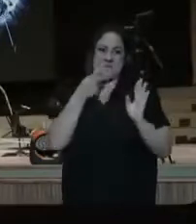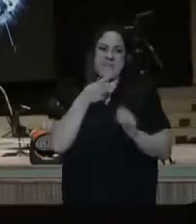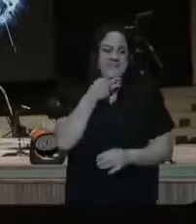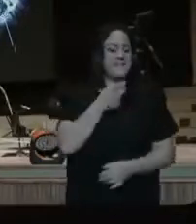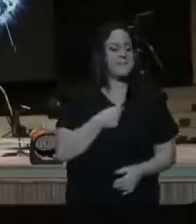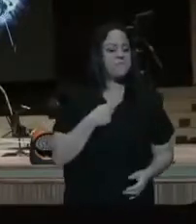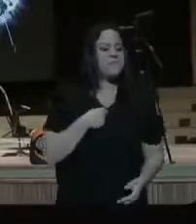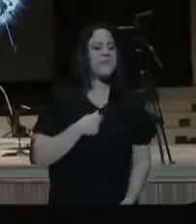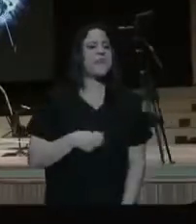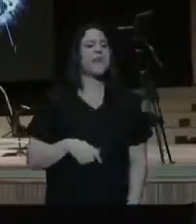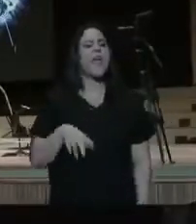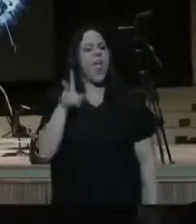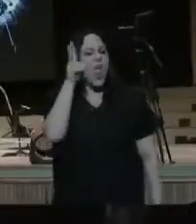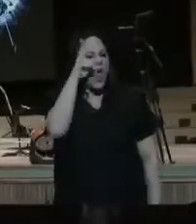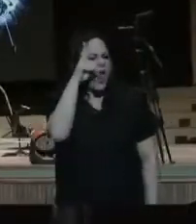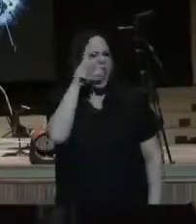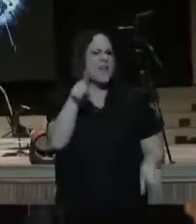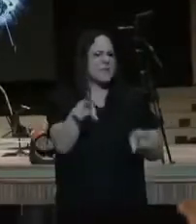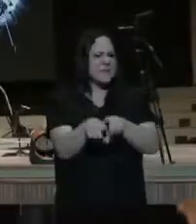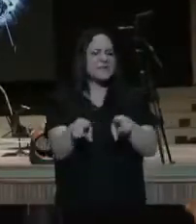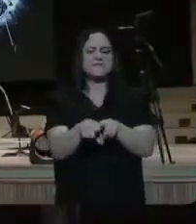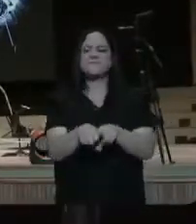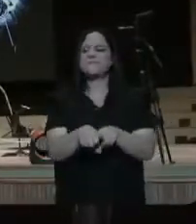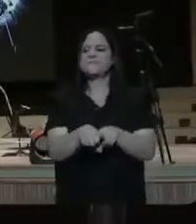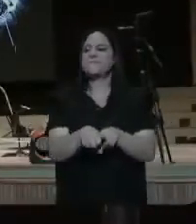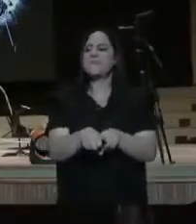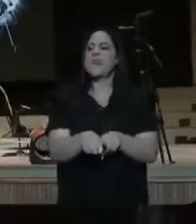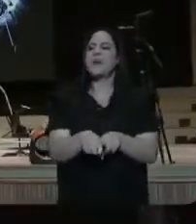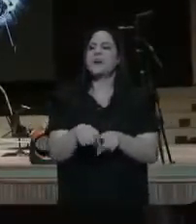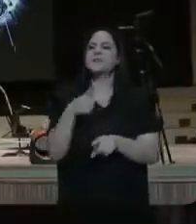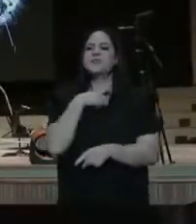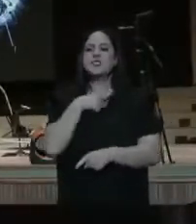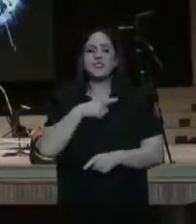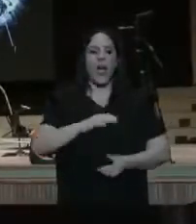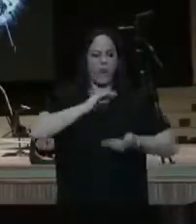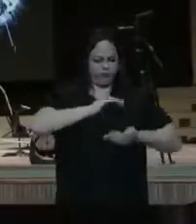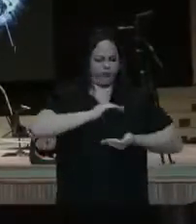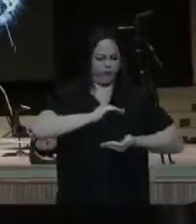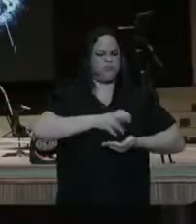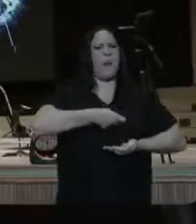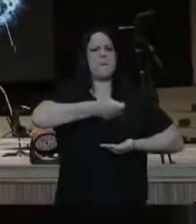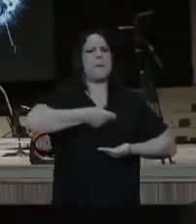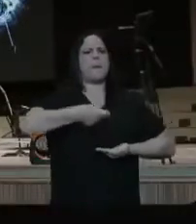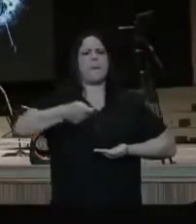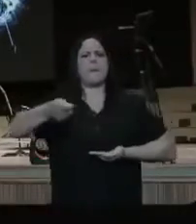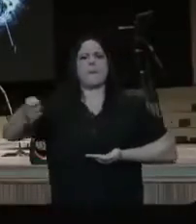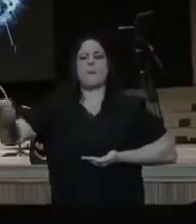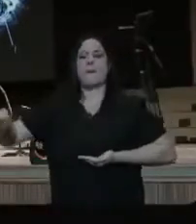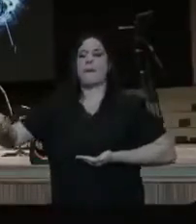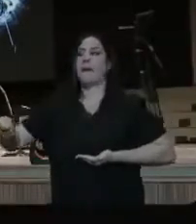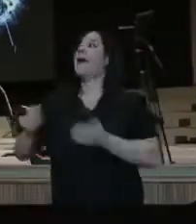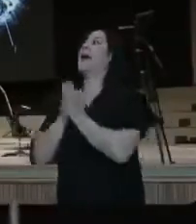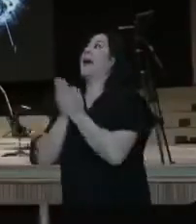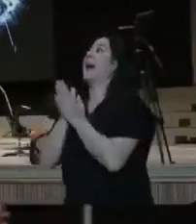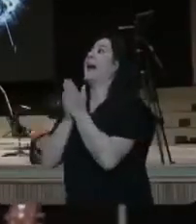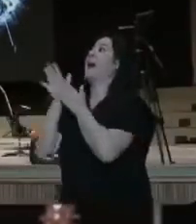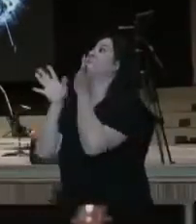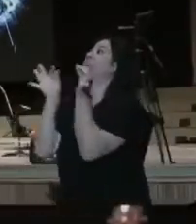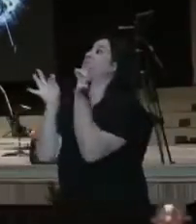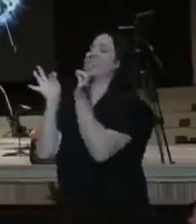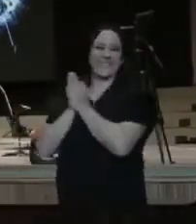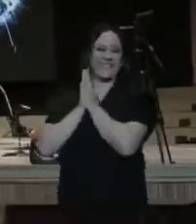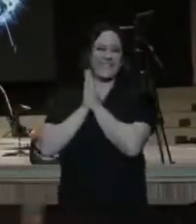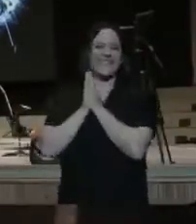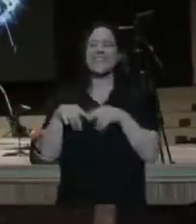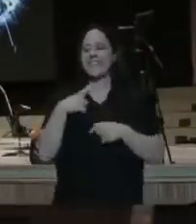basquete tradicionalmente às terças a gente entregava os time inteiro folheto que visam louca